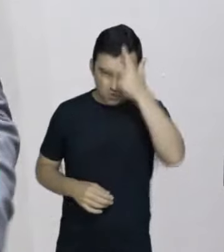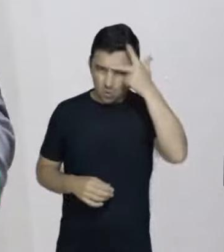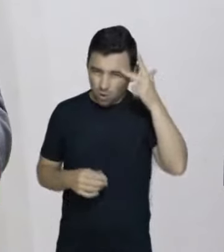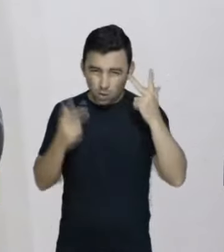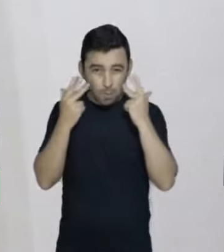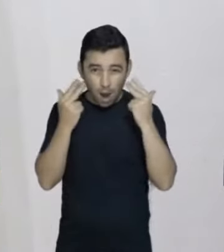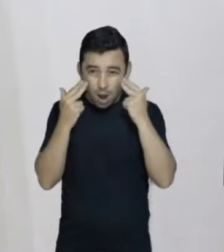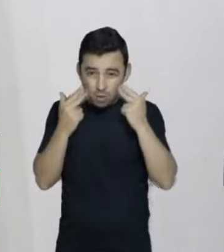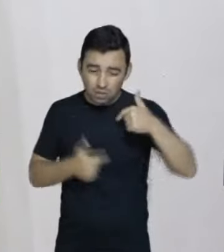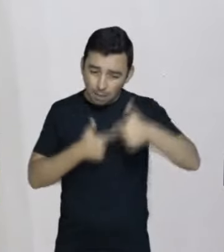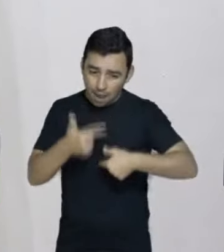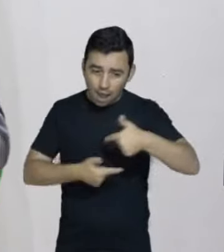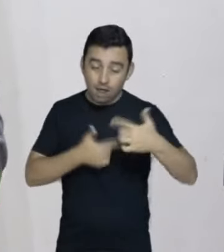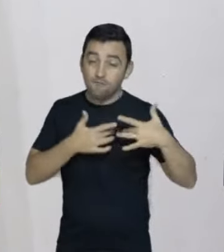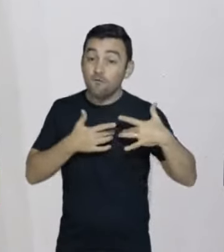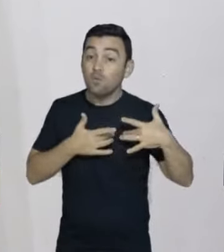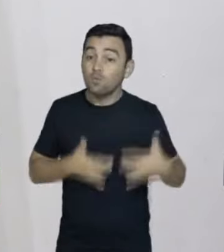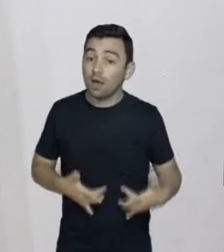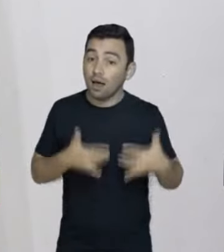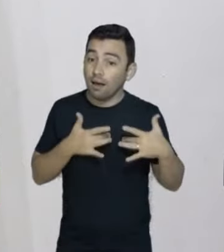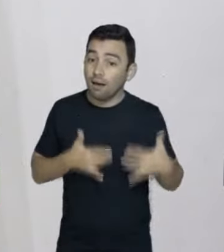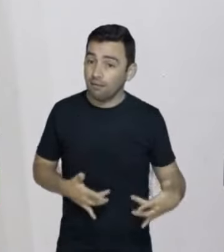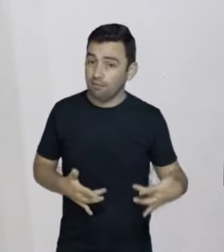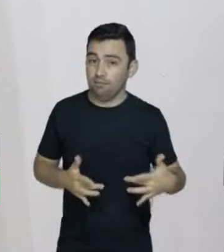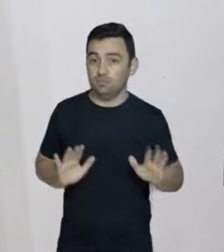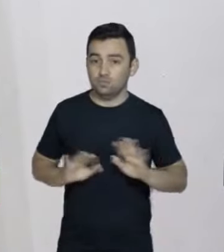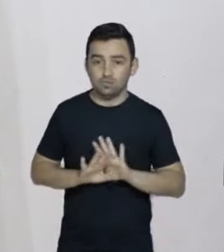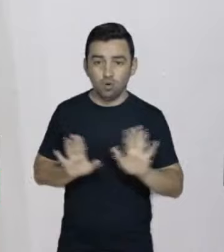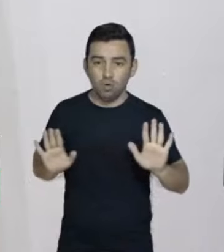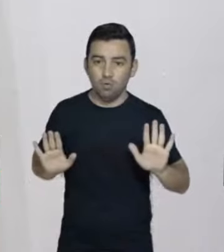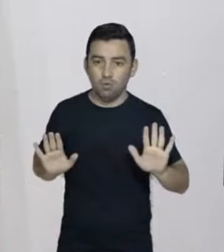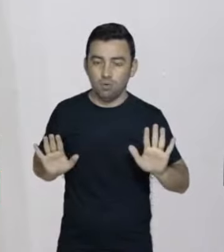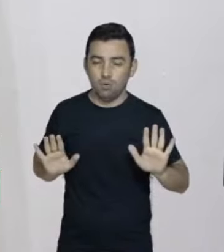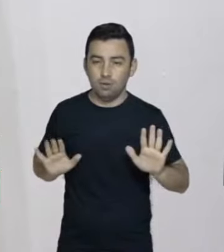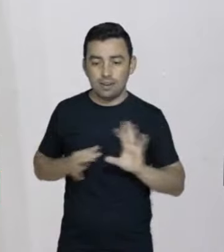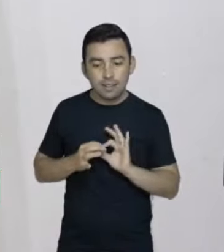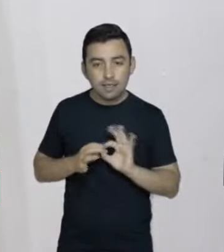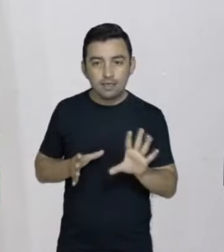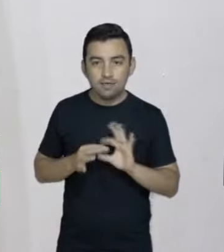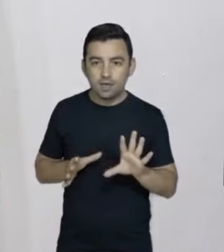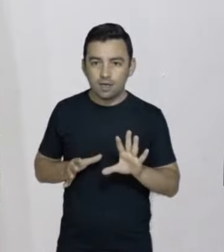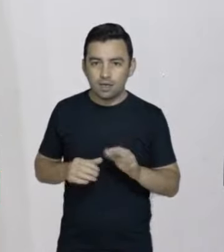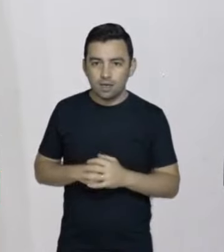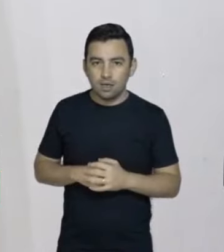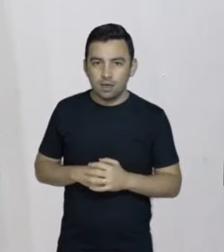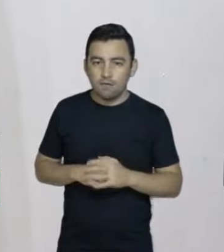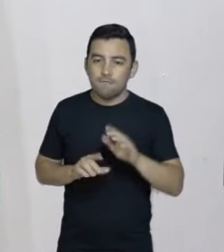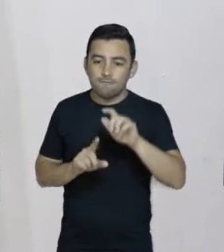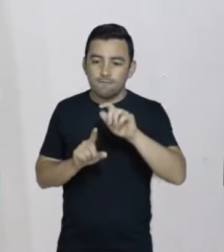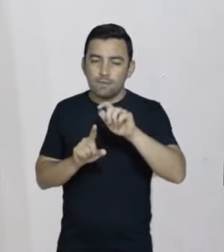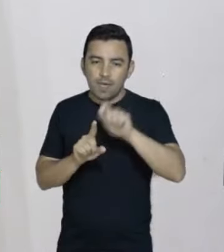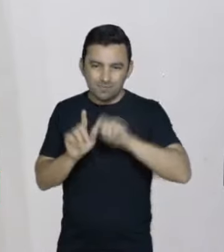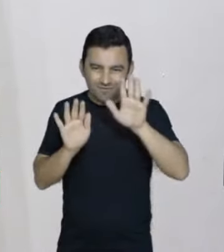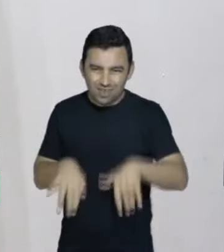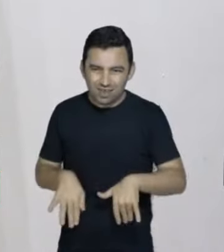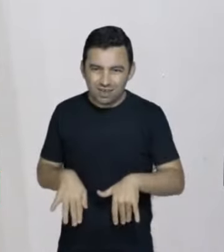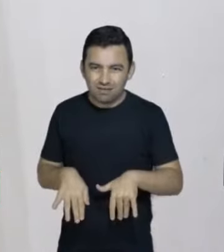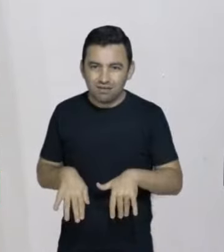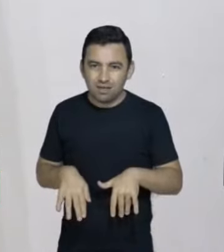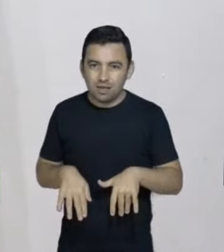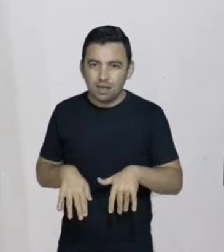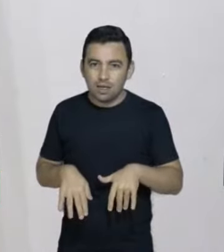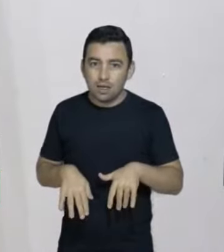trabalha no voluntariado, de forma espontânea. Ele não chega no final do mês e não tem,